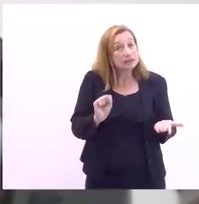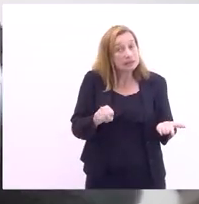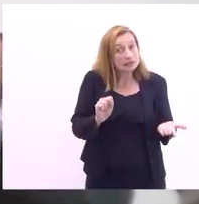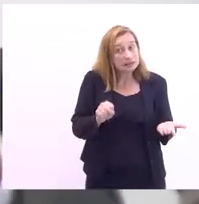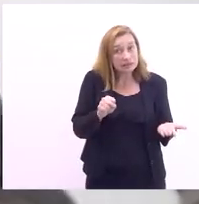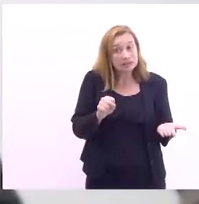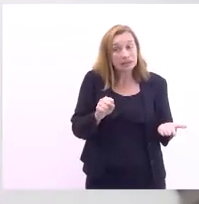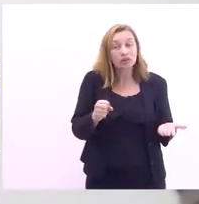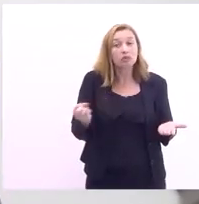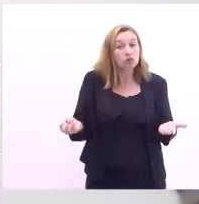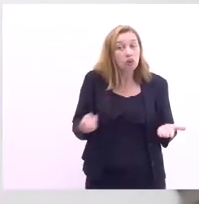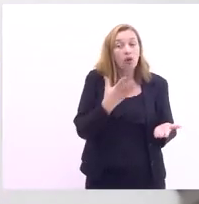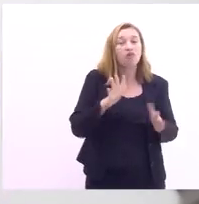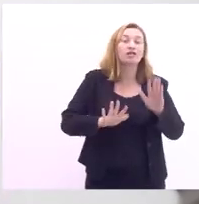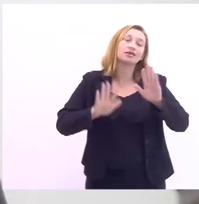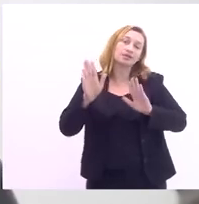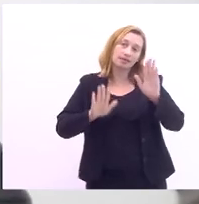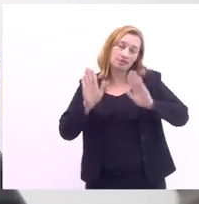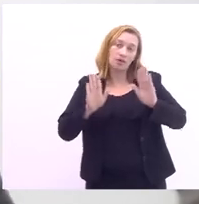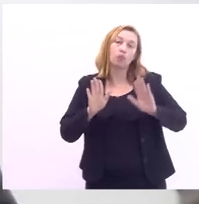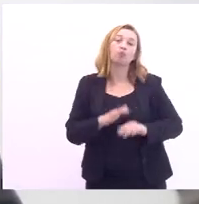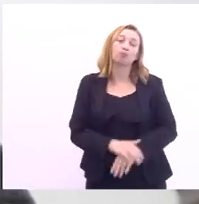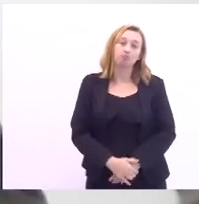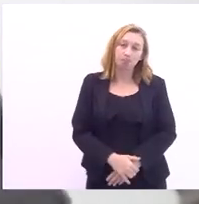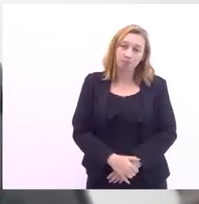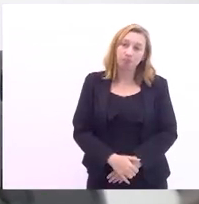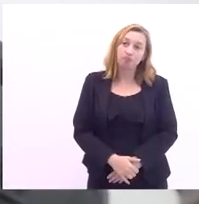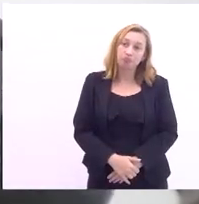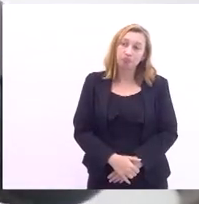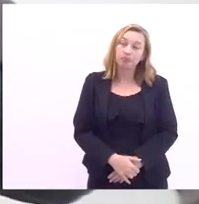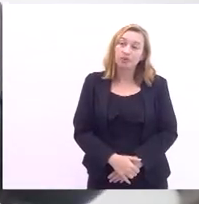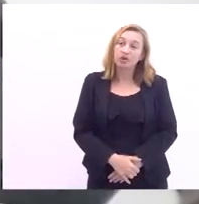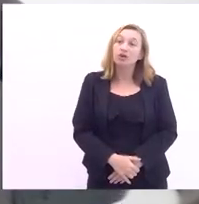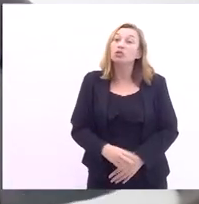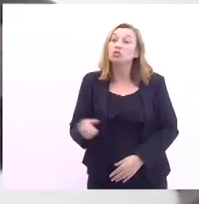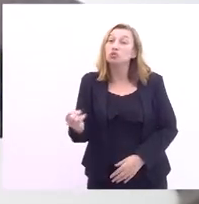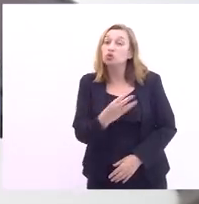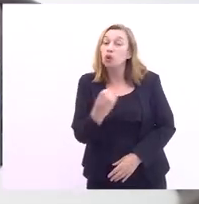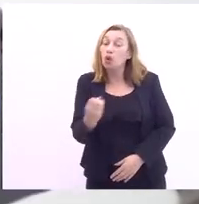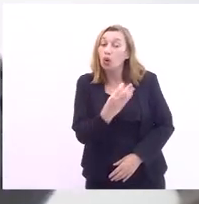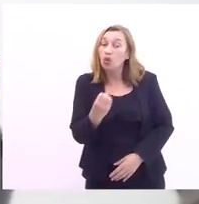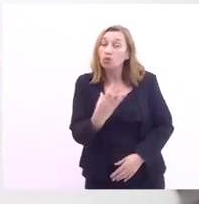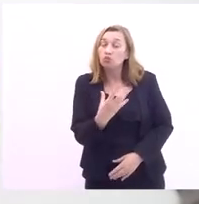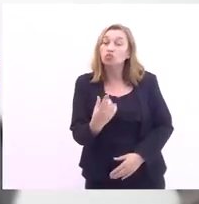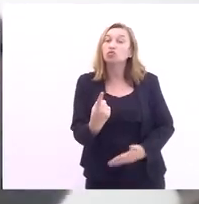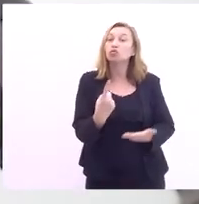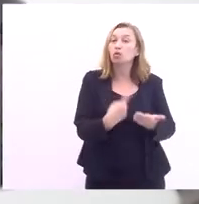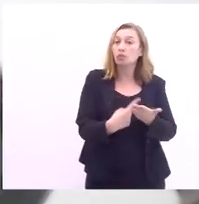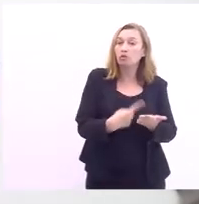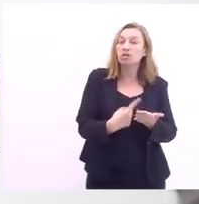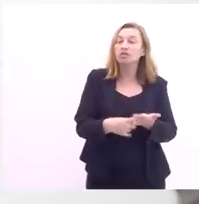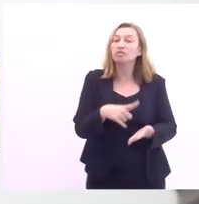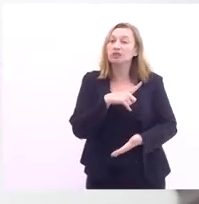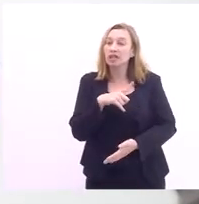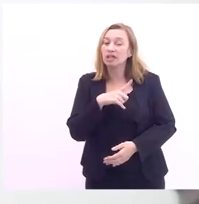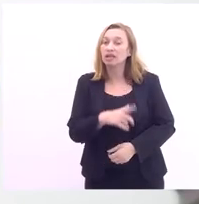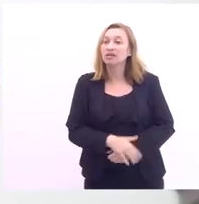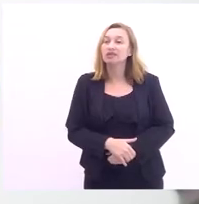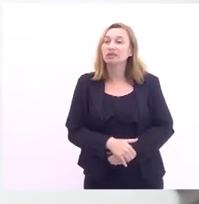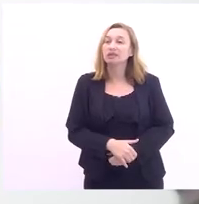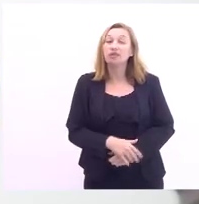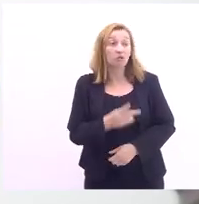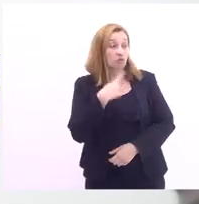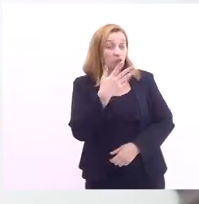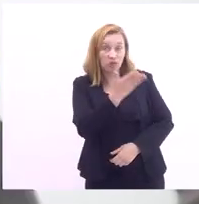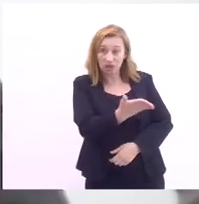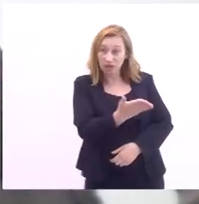menos, uma nova licitação, para que haja novos compromissos. E aí, como disse